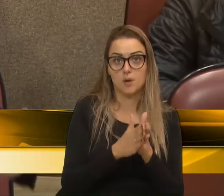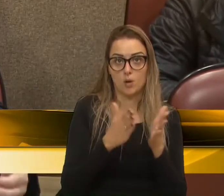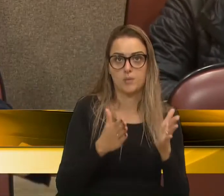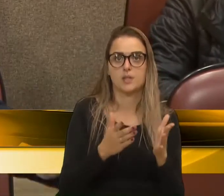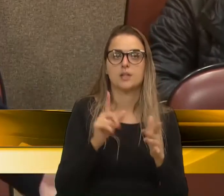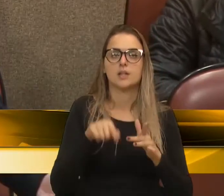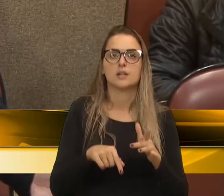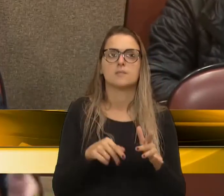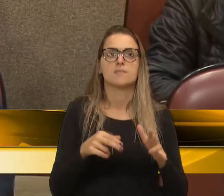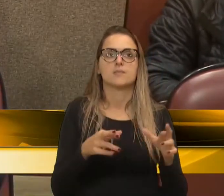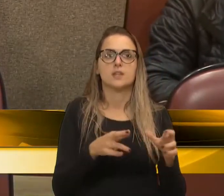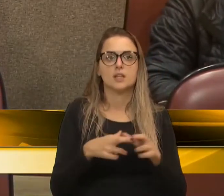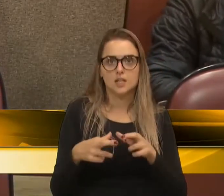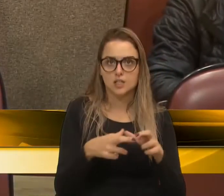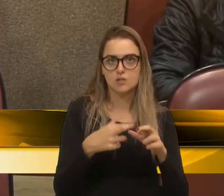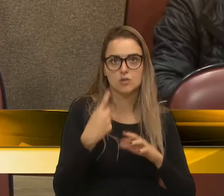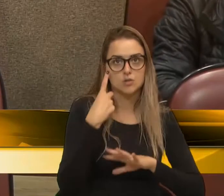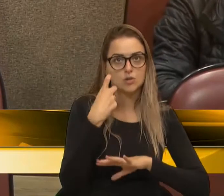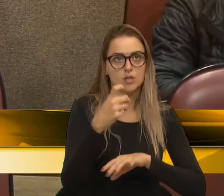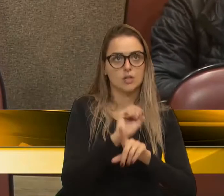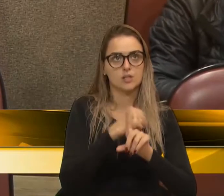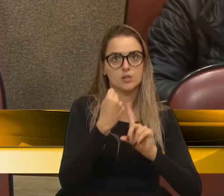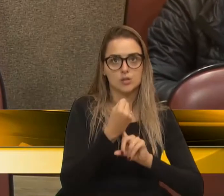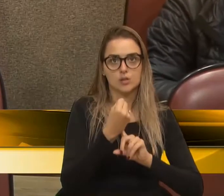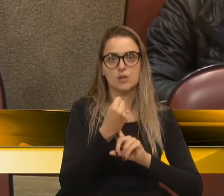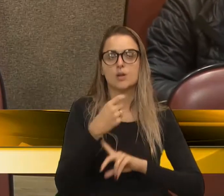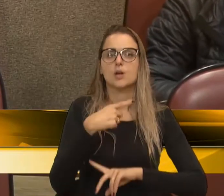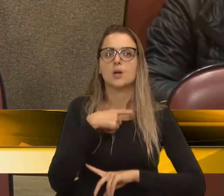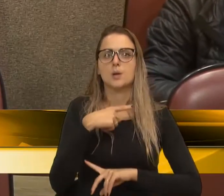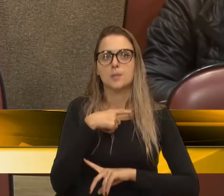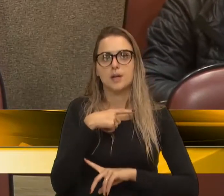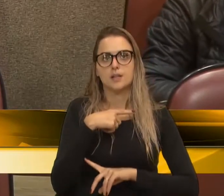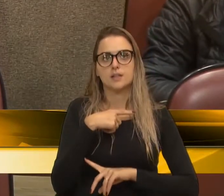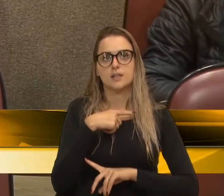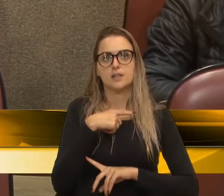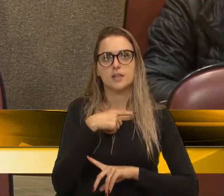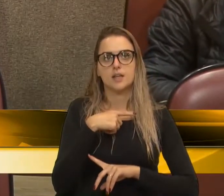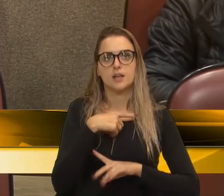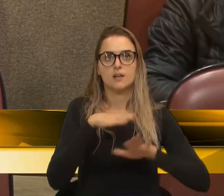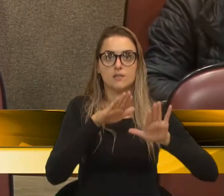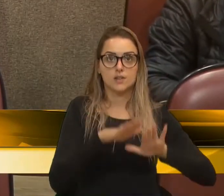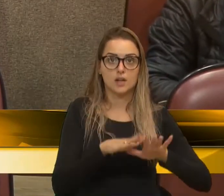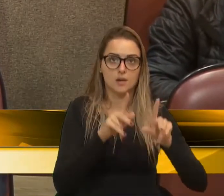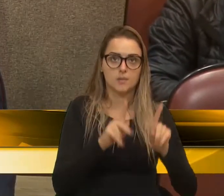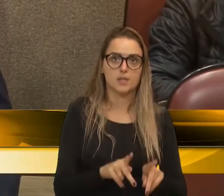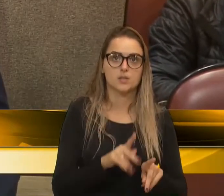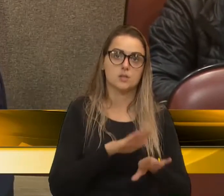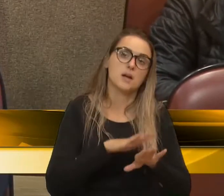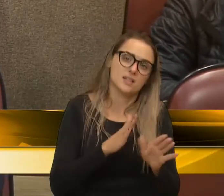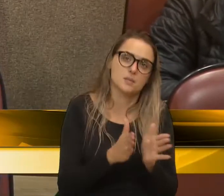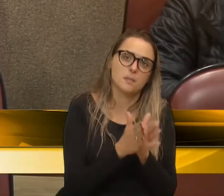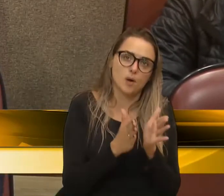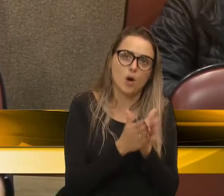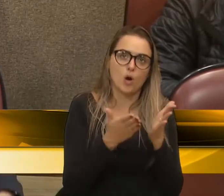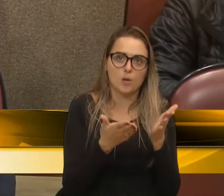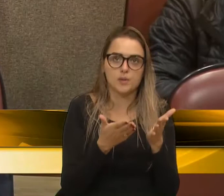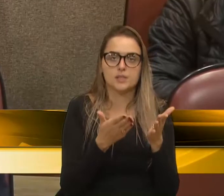em zonas de interesse social, para condicionar famílias de baixa renda, para poder então